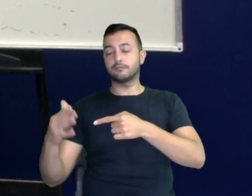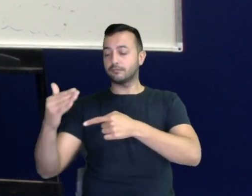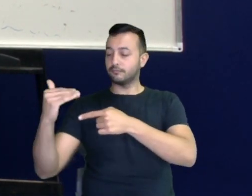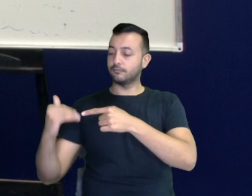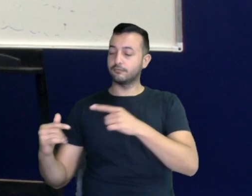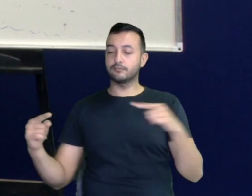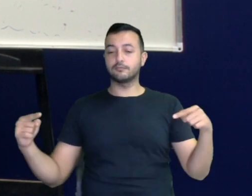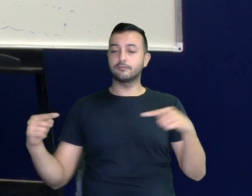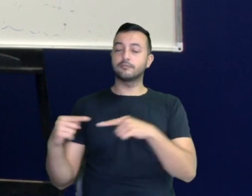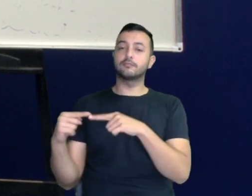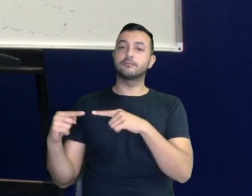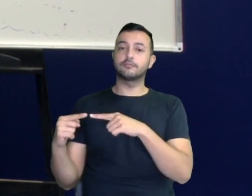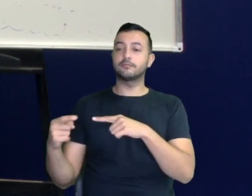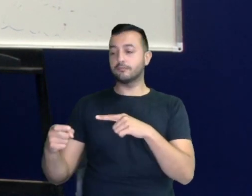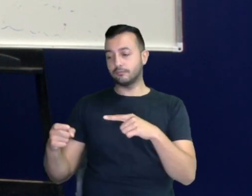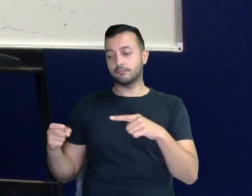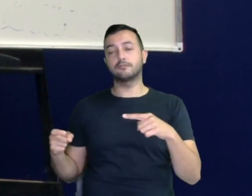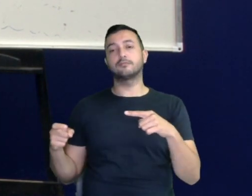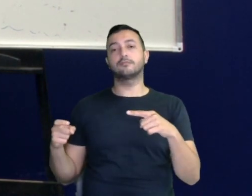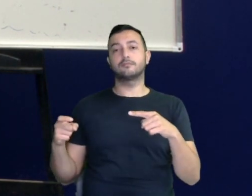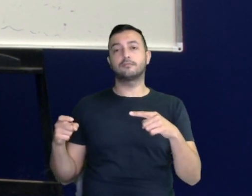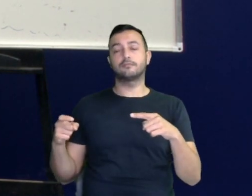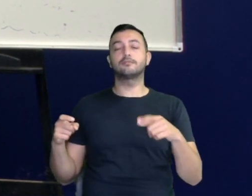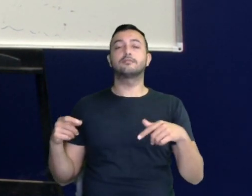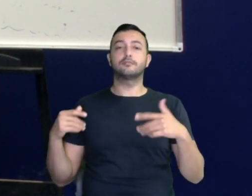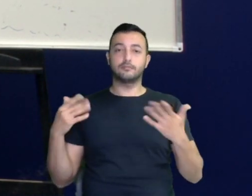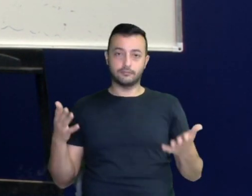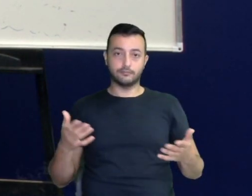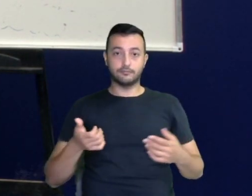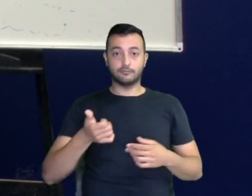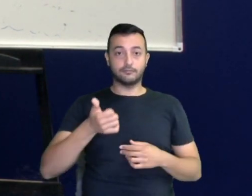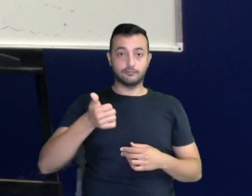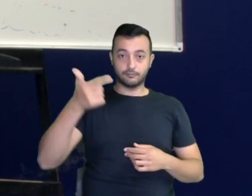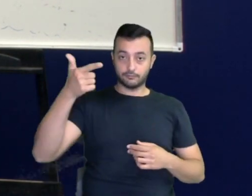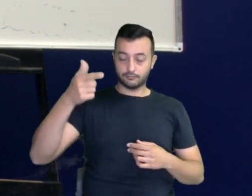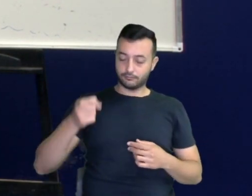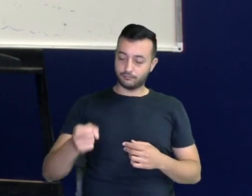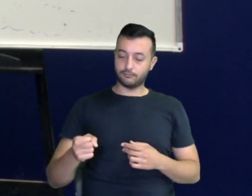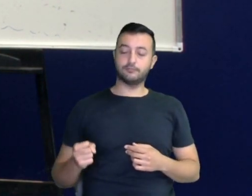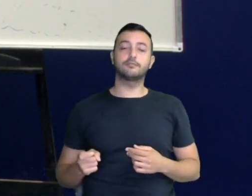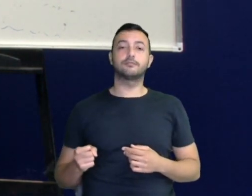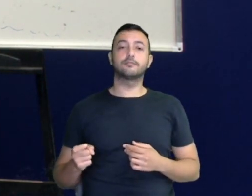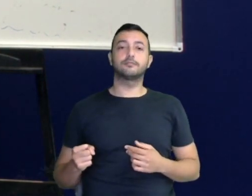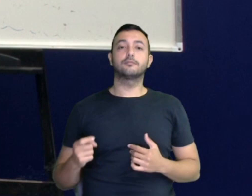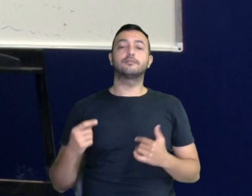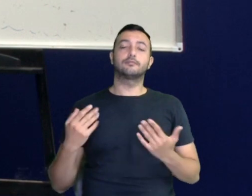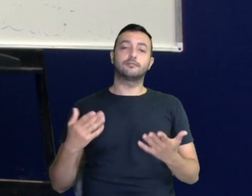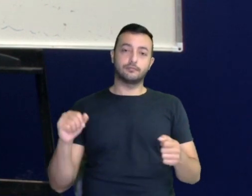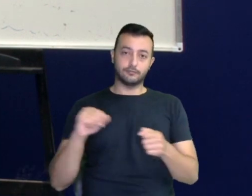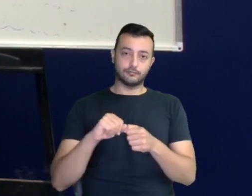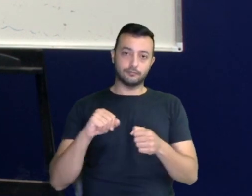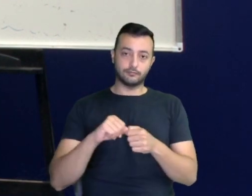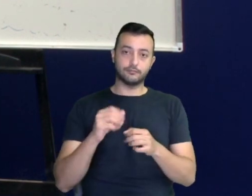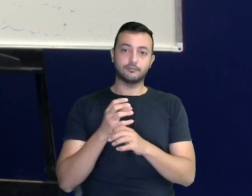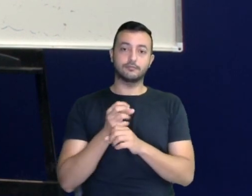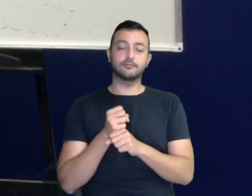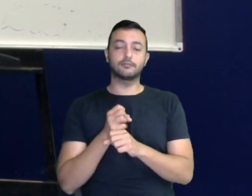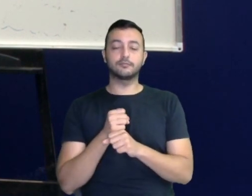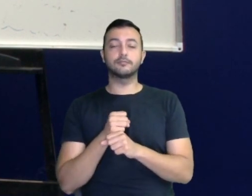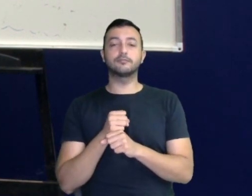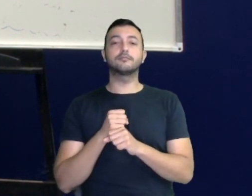outra transversal, nós temos o x. Então, 12 está para x. Resolver